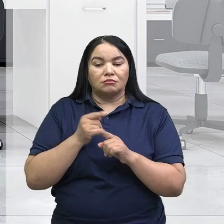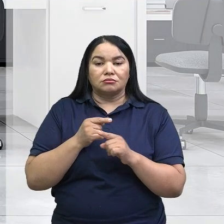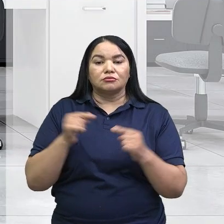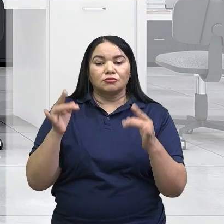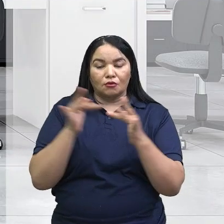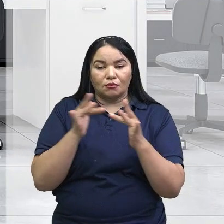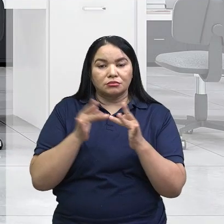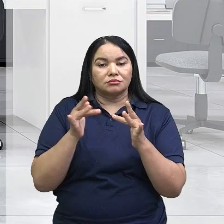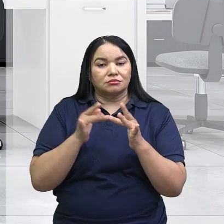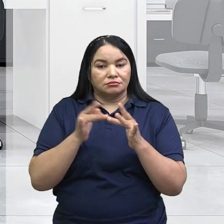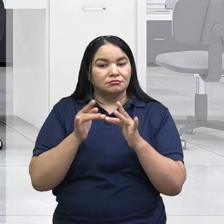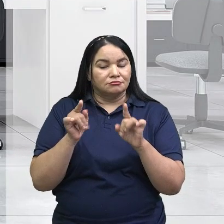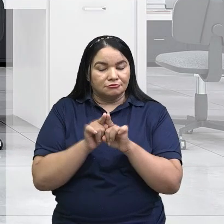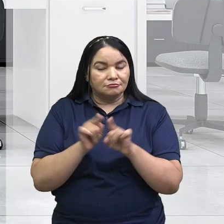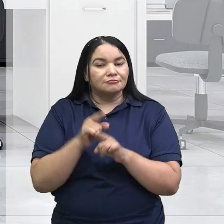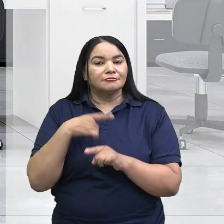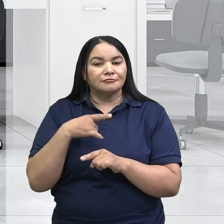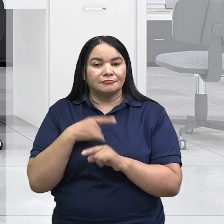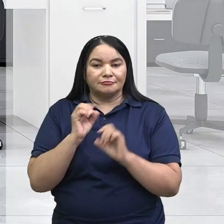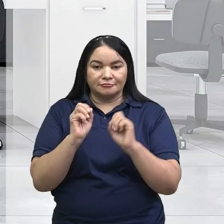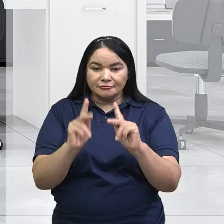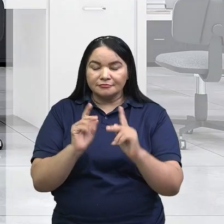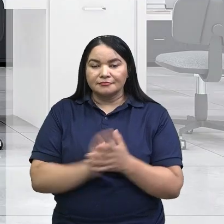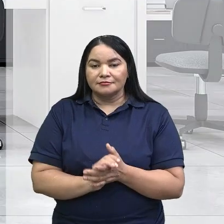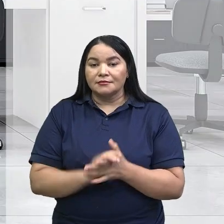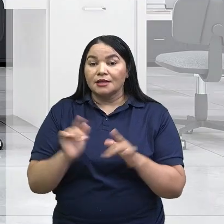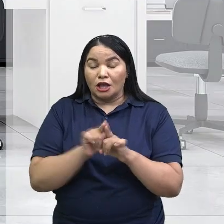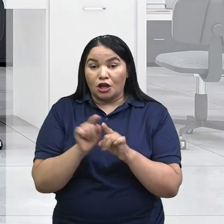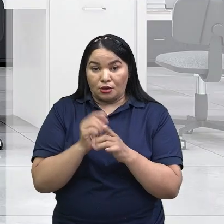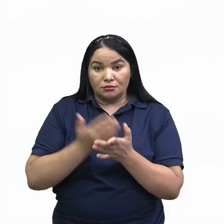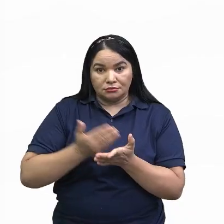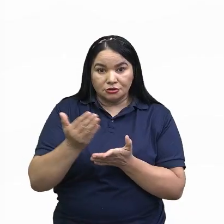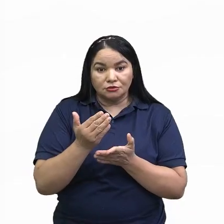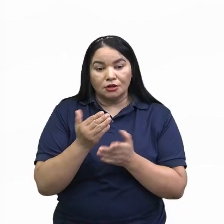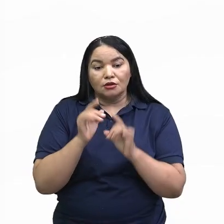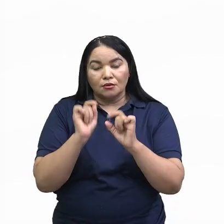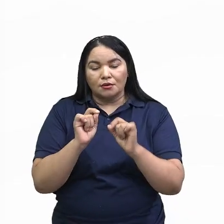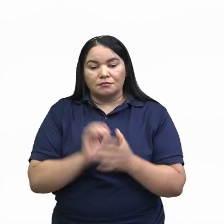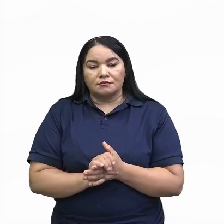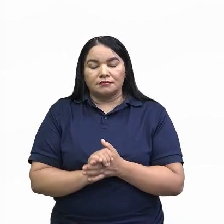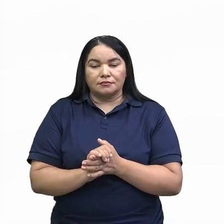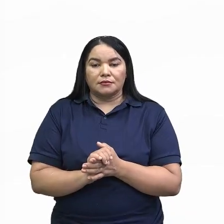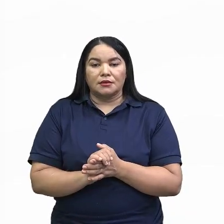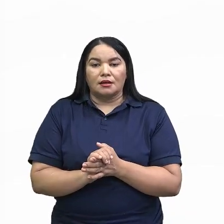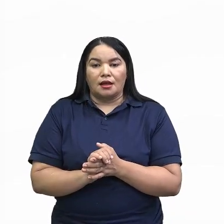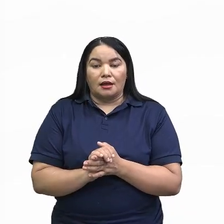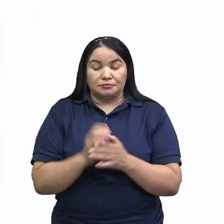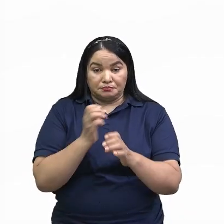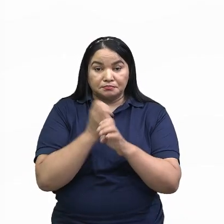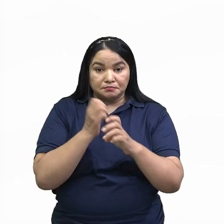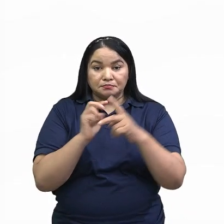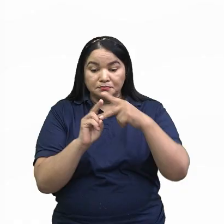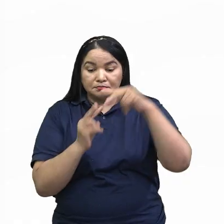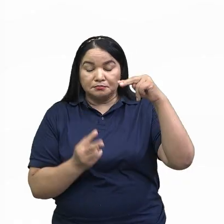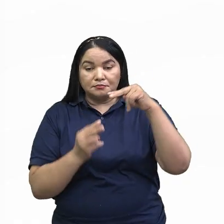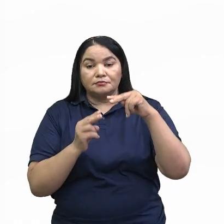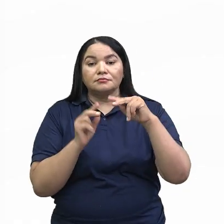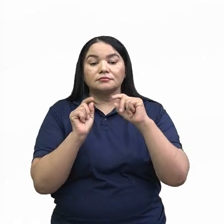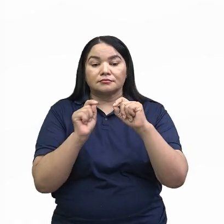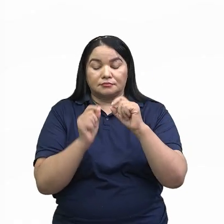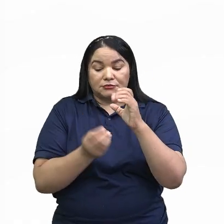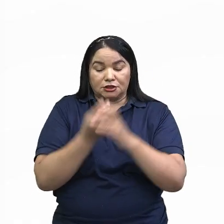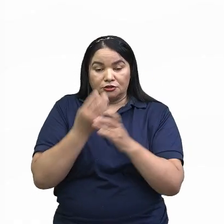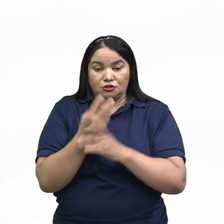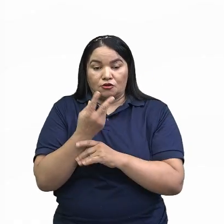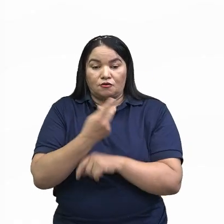engenharia genética, certo? Muito bem. E aí, continuando os nossos estudos sobre a engenharia genética, a gente falou aí sobre a produção das vacinas, né,